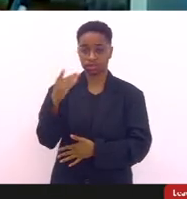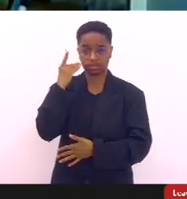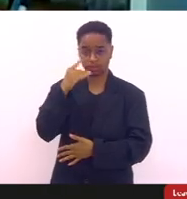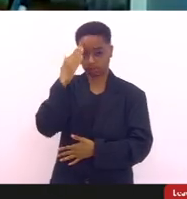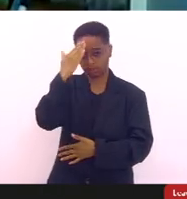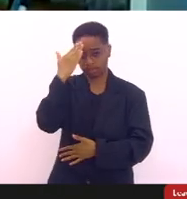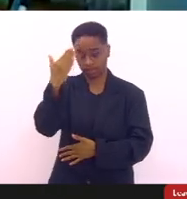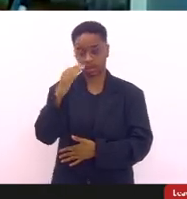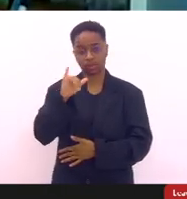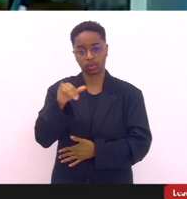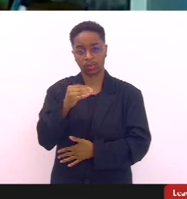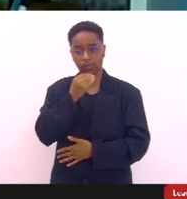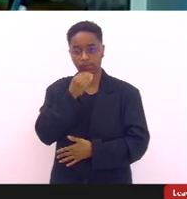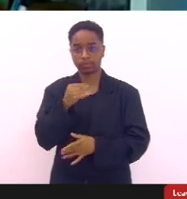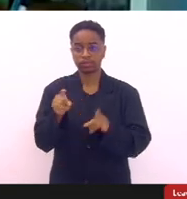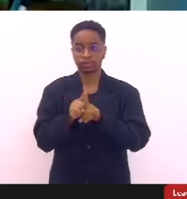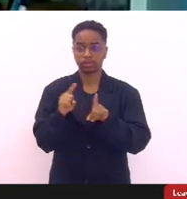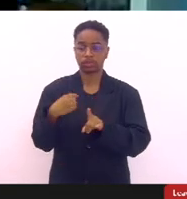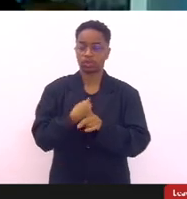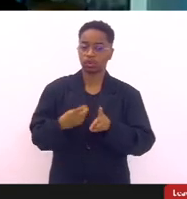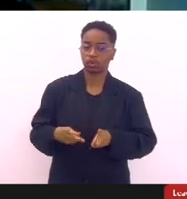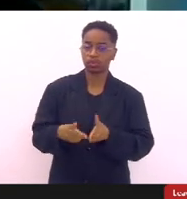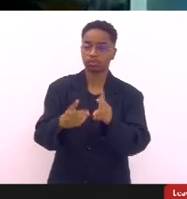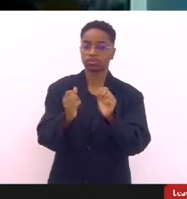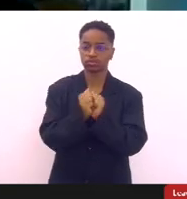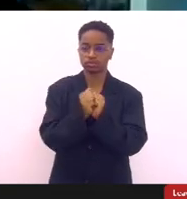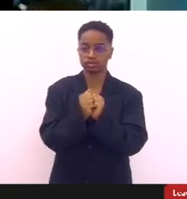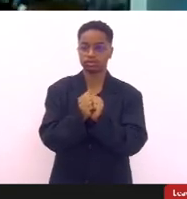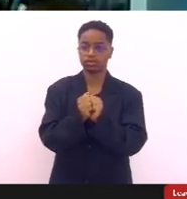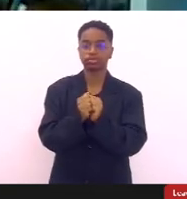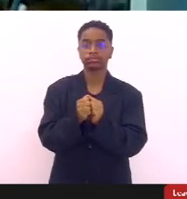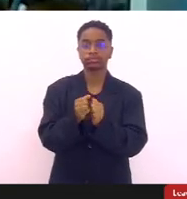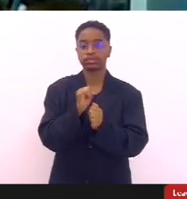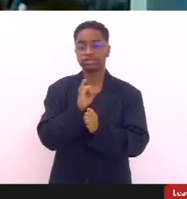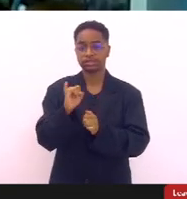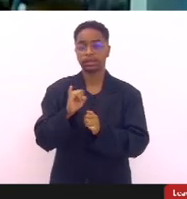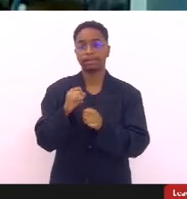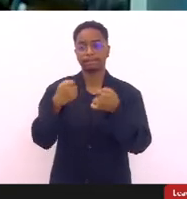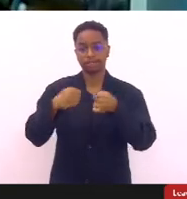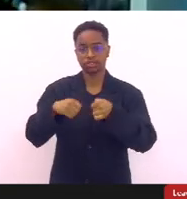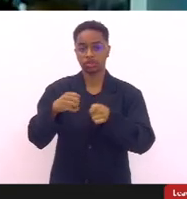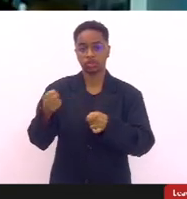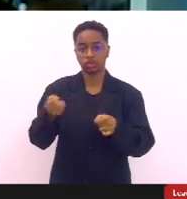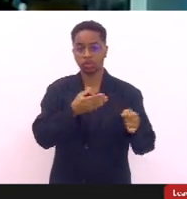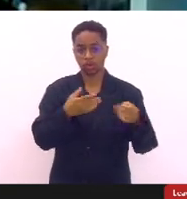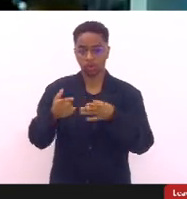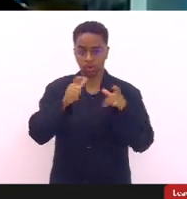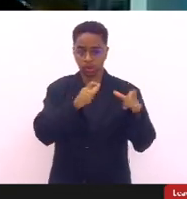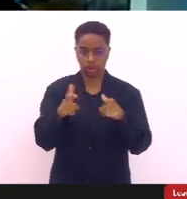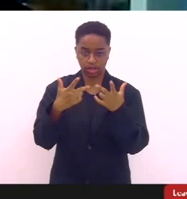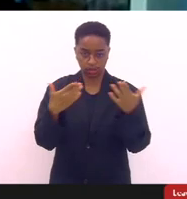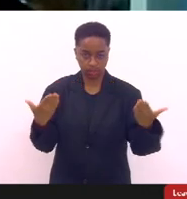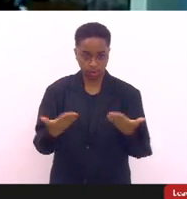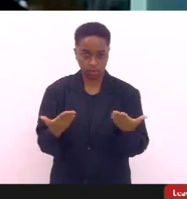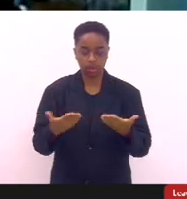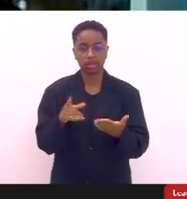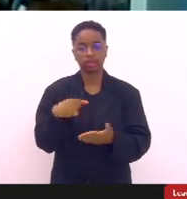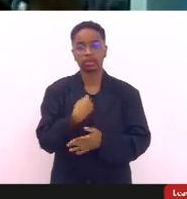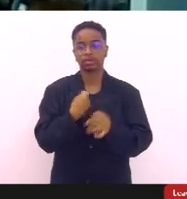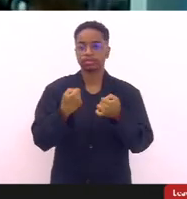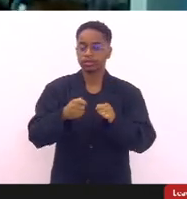obrigada pela oportunidade e vamos em frente. E cada vez que puder ter novos espaços como esse, temos que